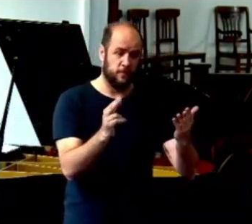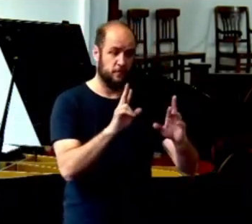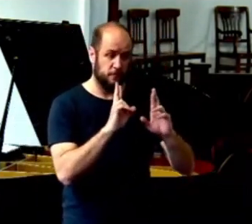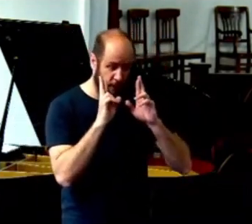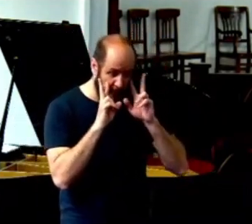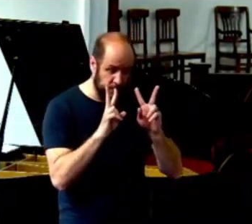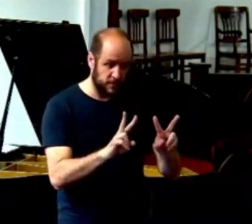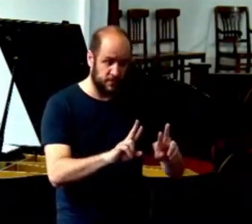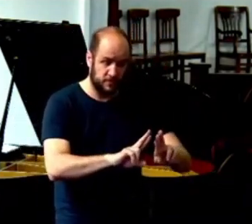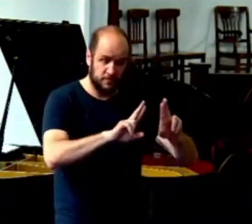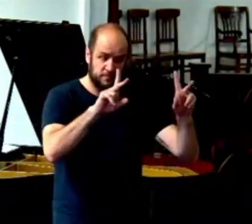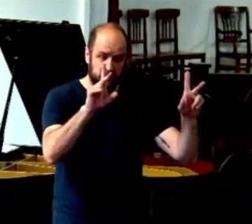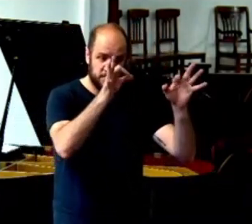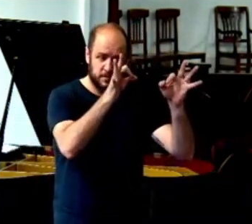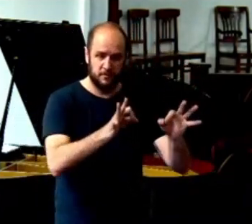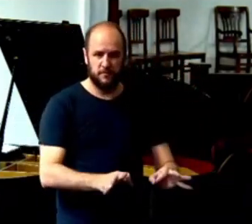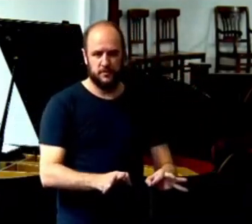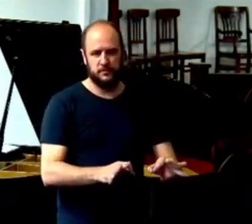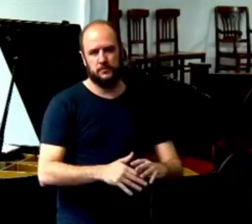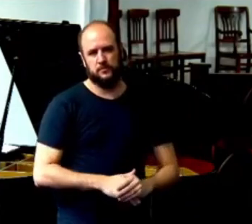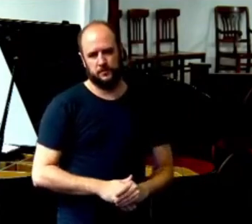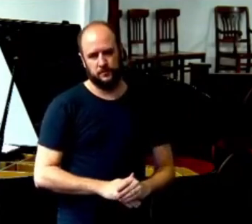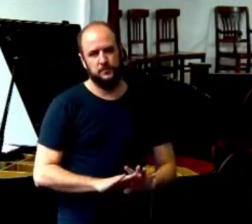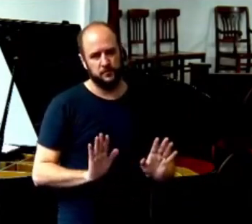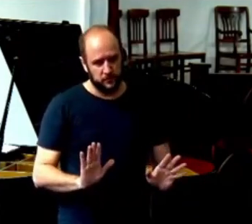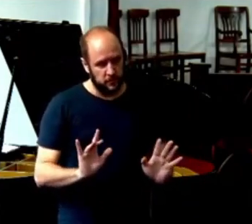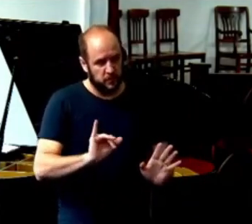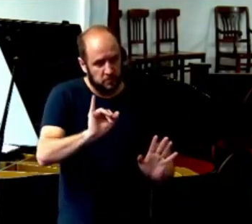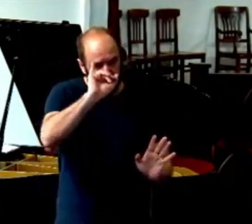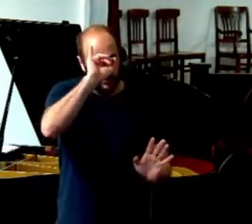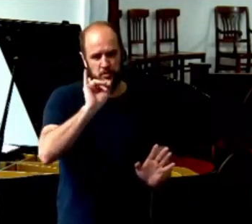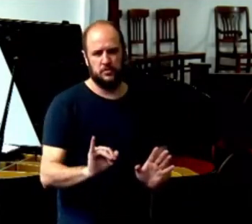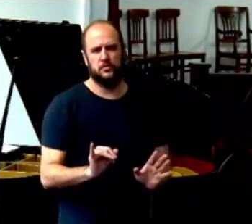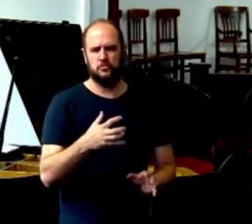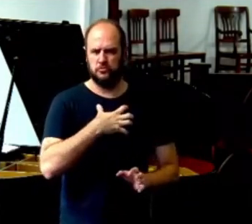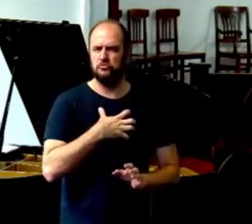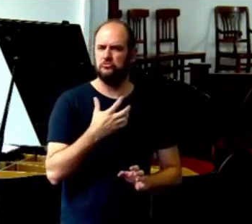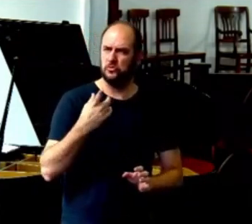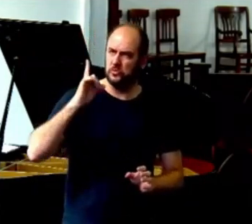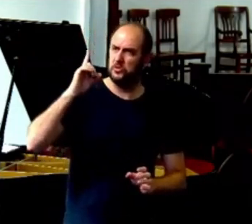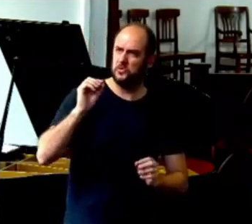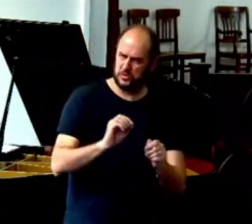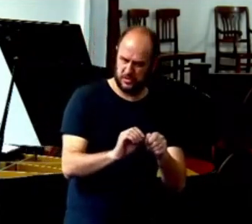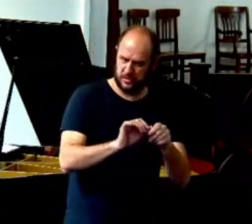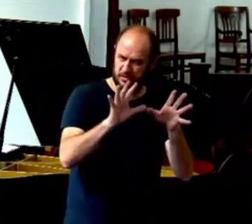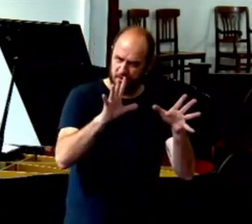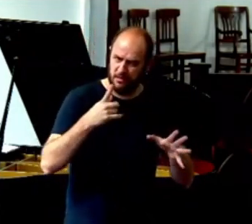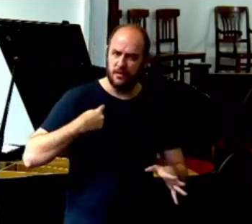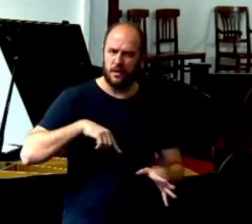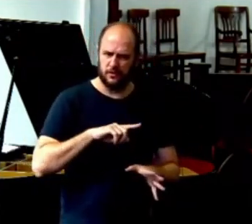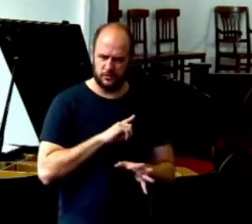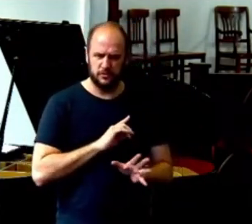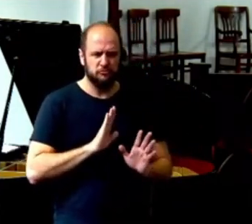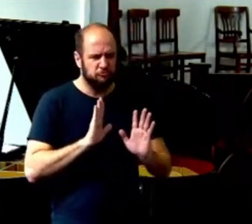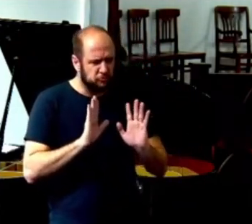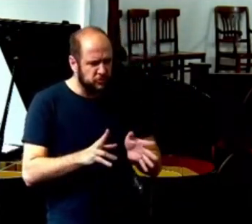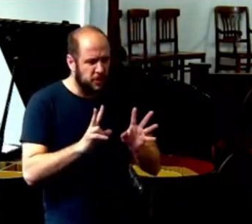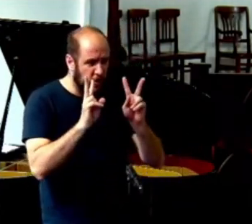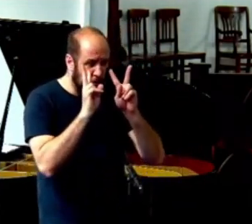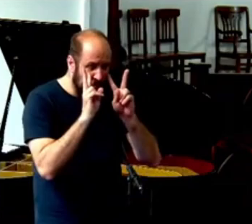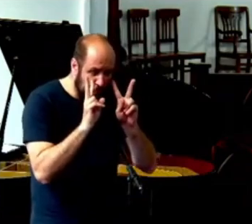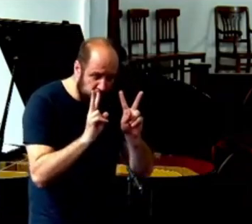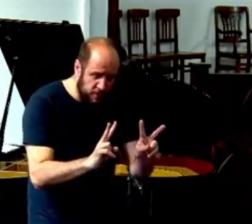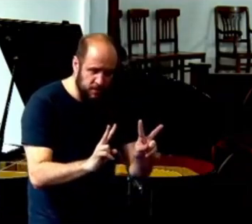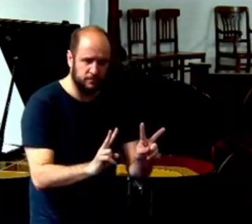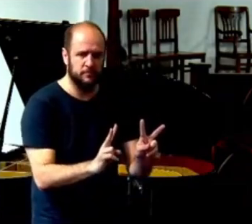discernir perfeitamente. A forma como Deus nos criou já nos leva a observar